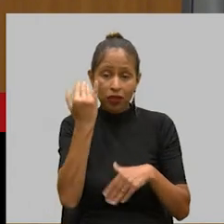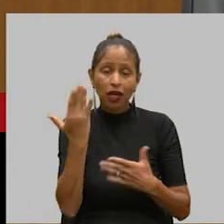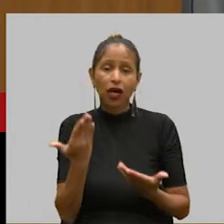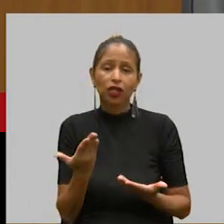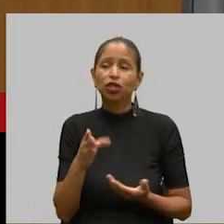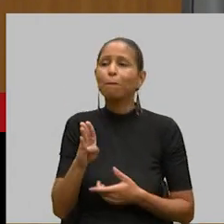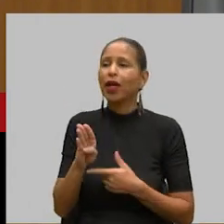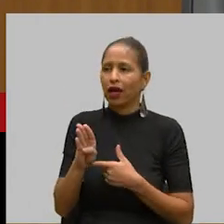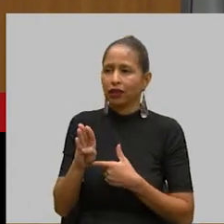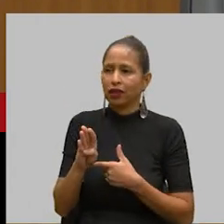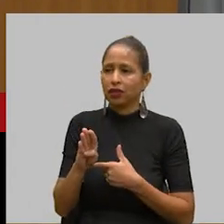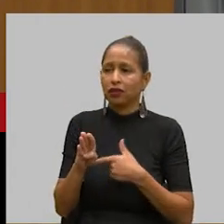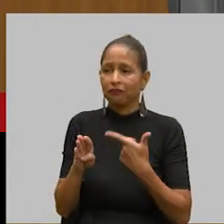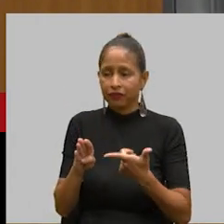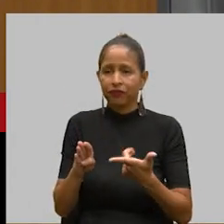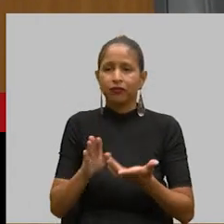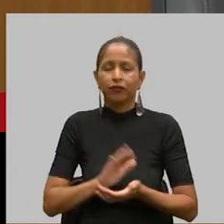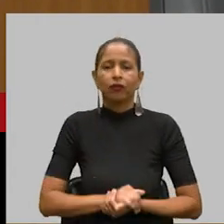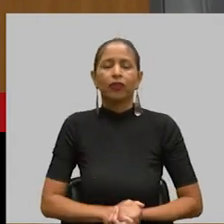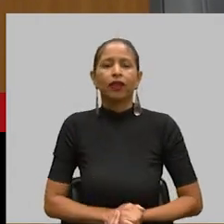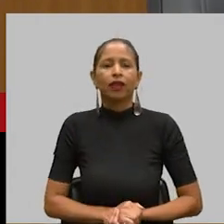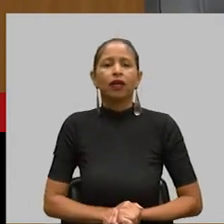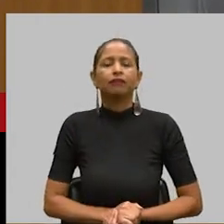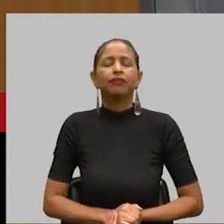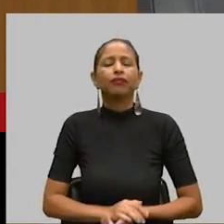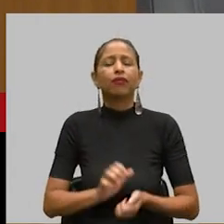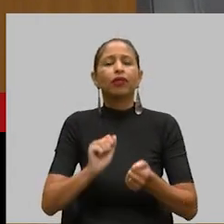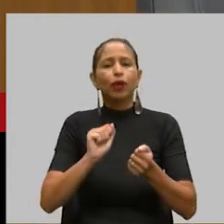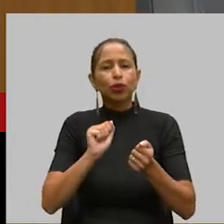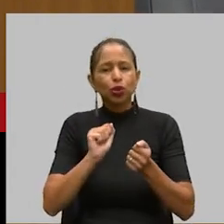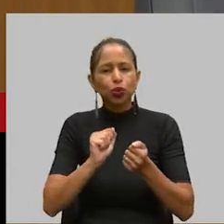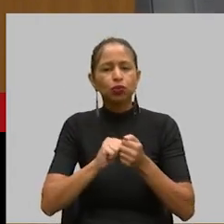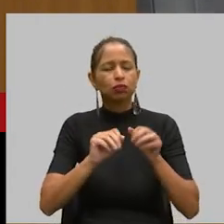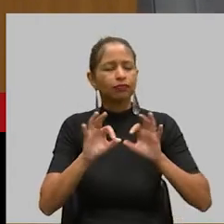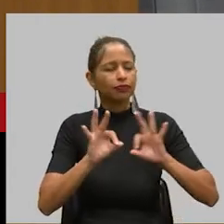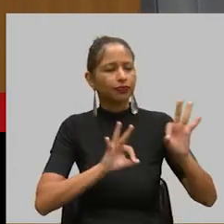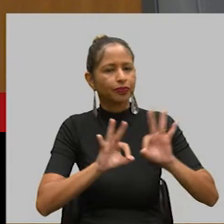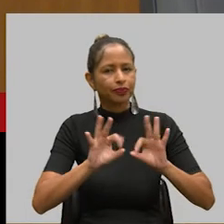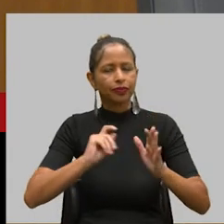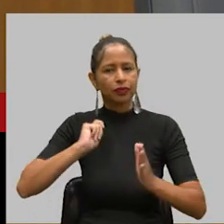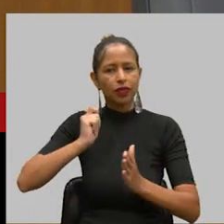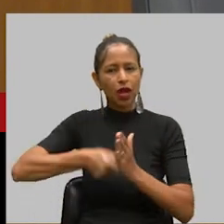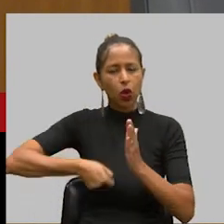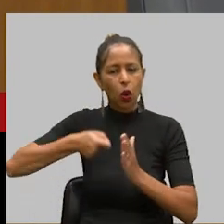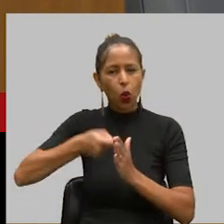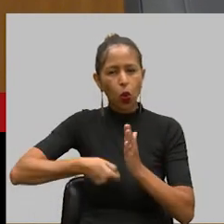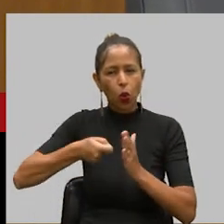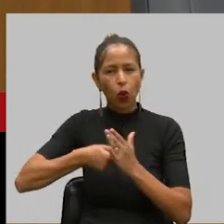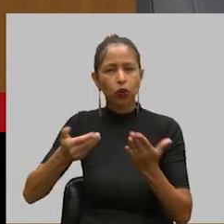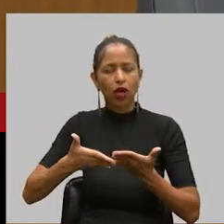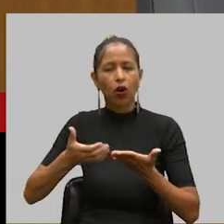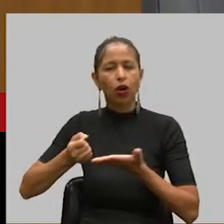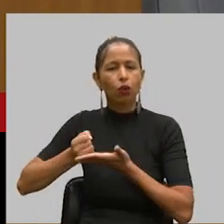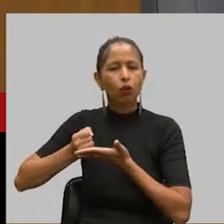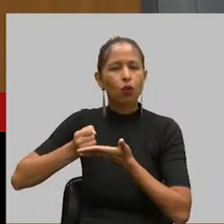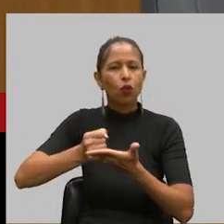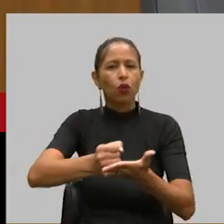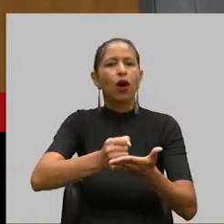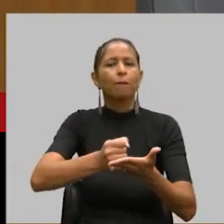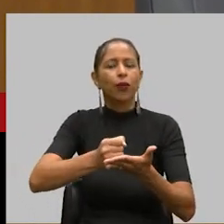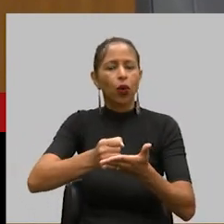Beatriz que junto né que a gente se Organize essa luta agora com apoio né dos